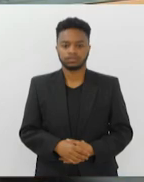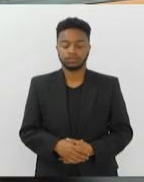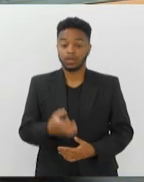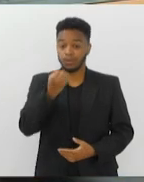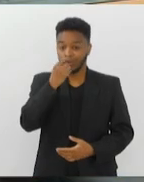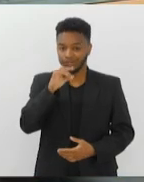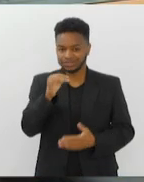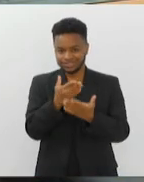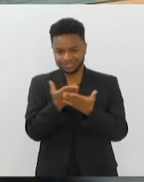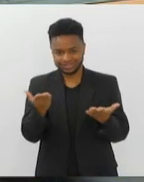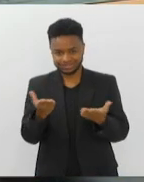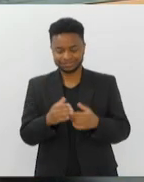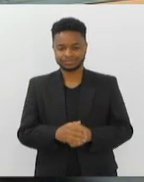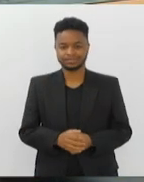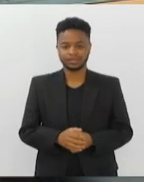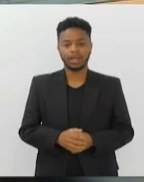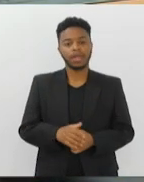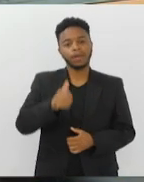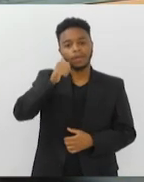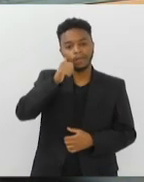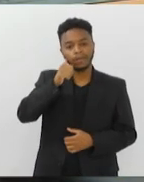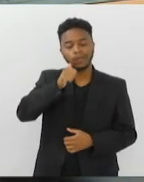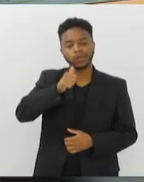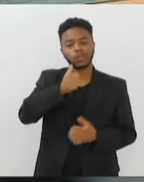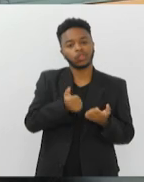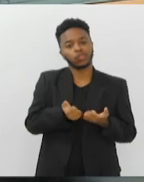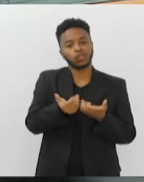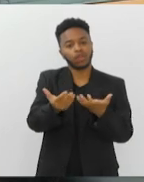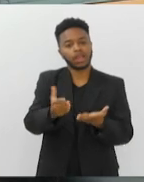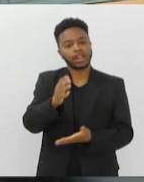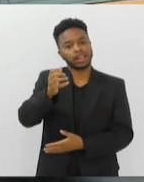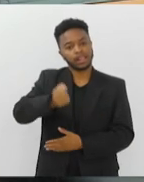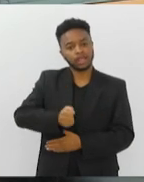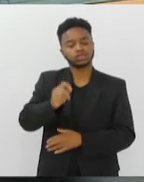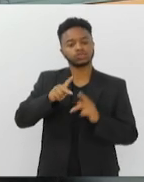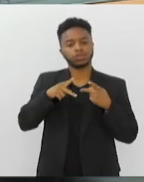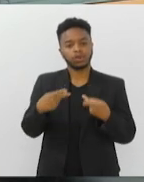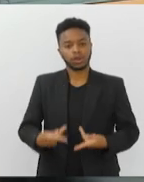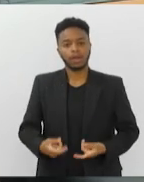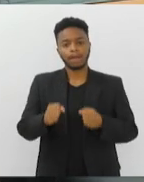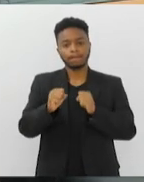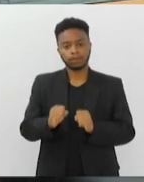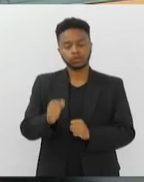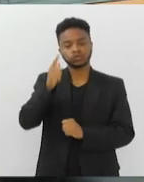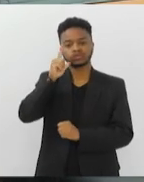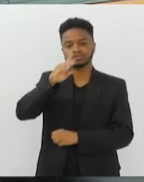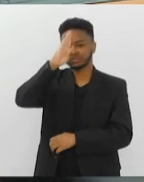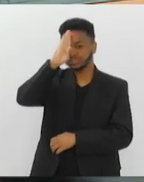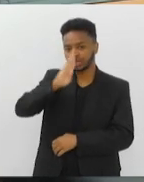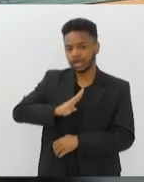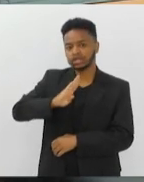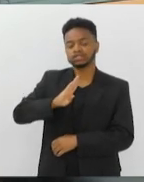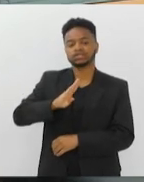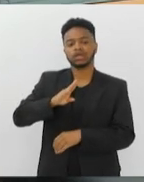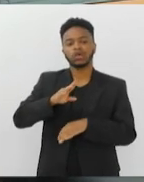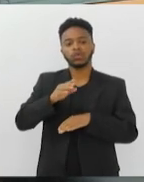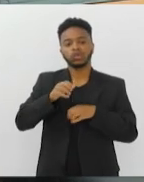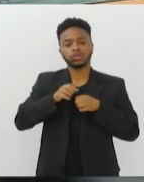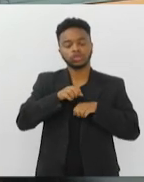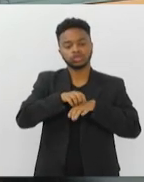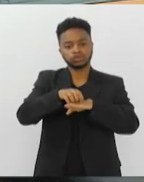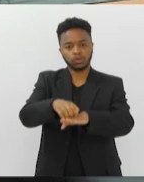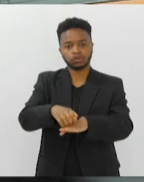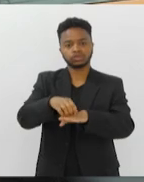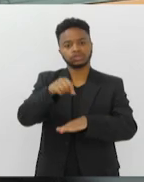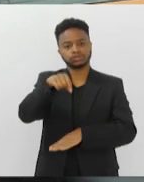Bom dia. Doadoras de leite humano podem ter gratuidade nos transportes coletivos intermunicipais no estado. O projeto